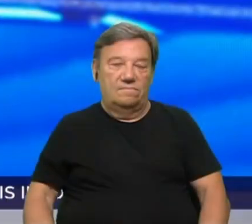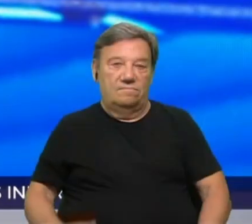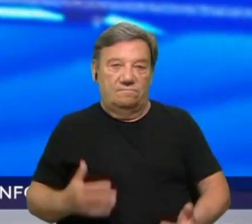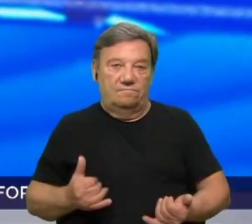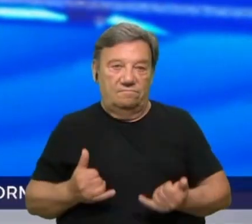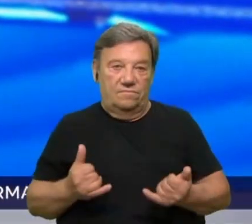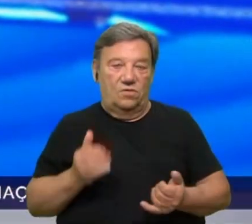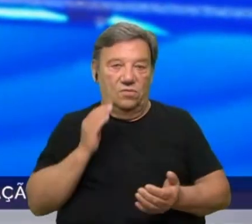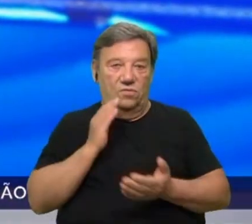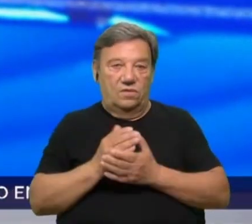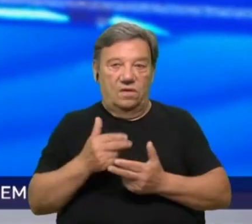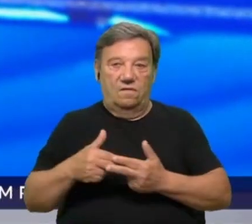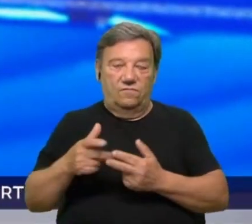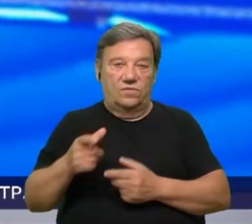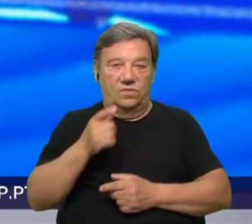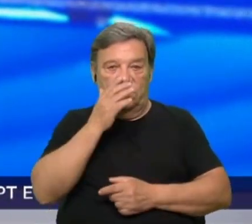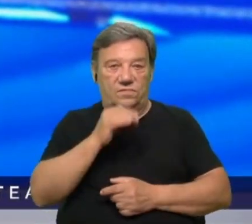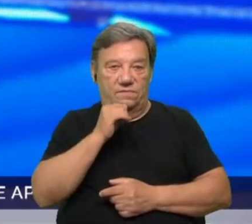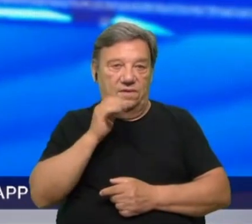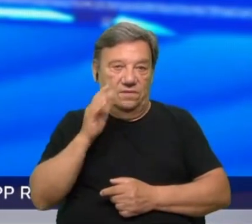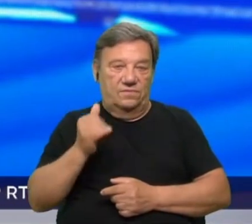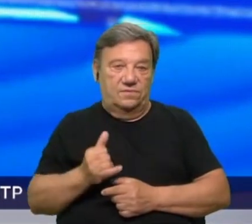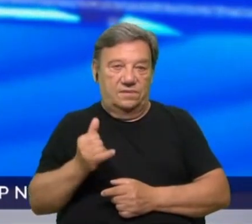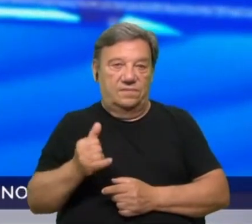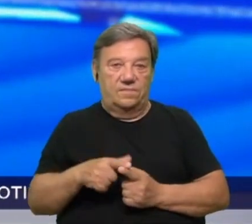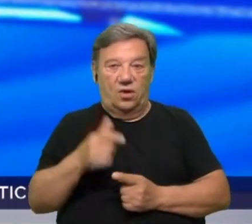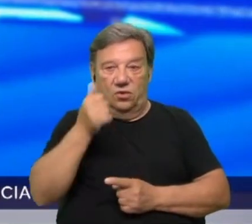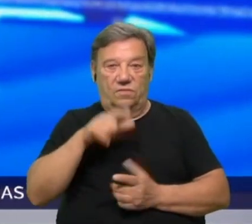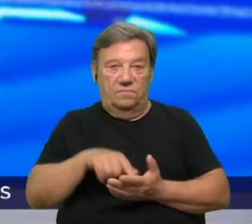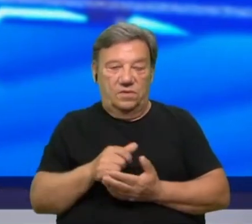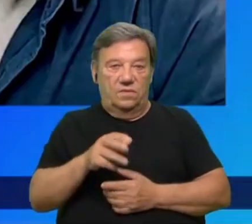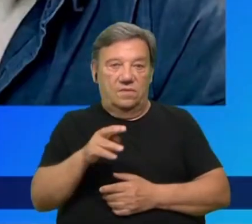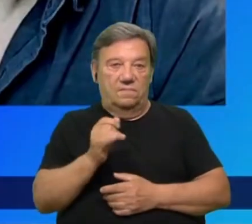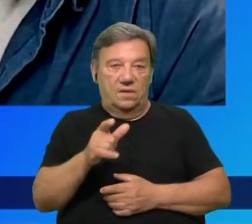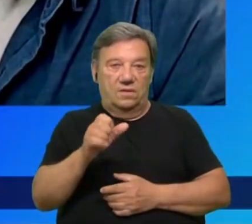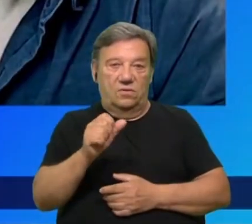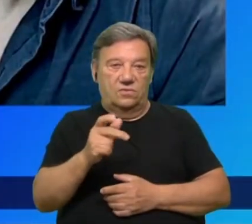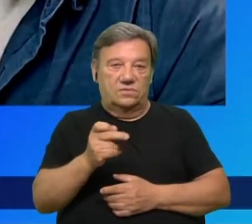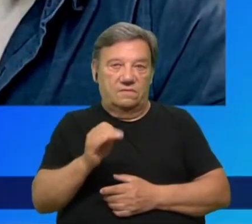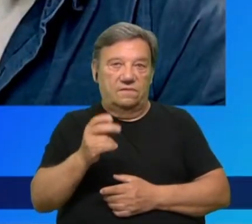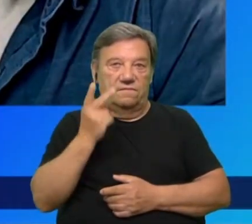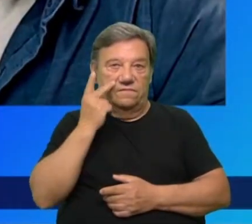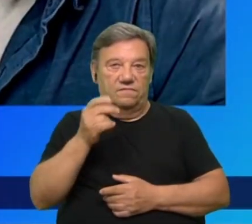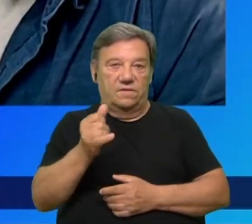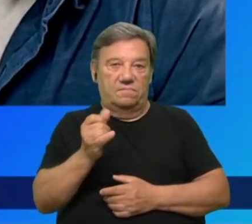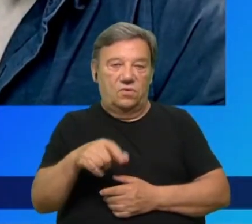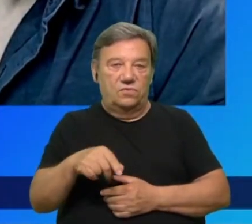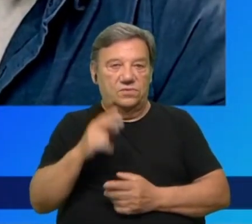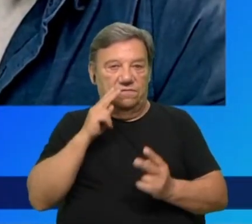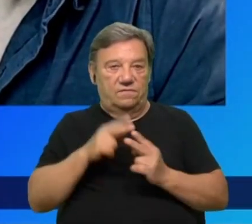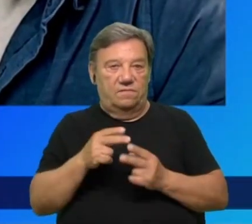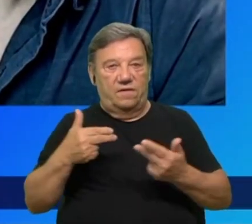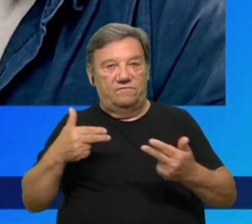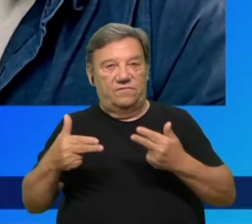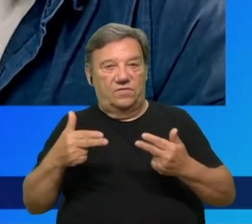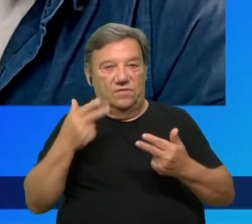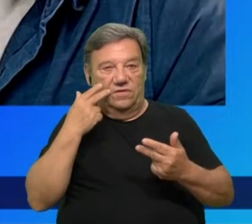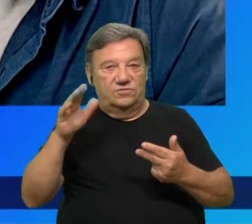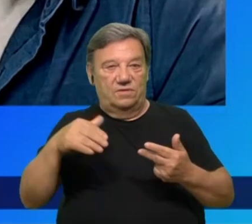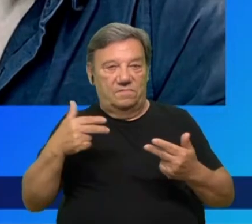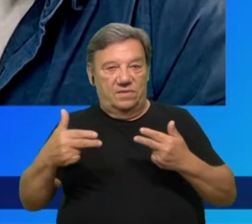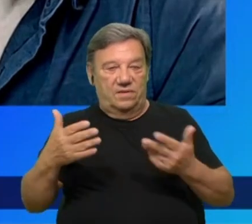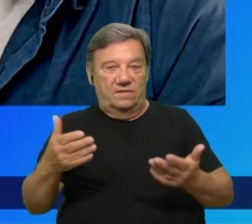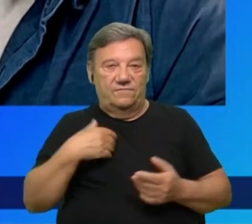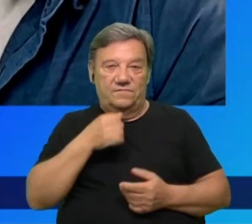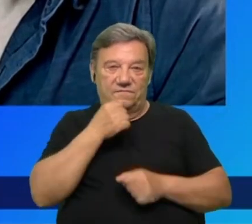E agora, a última fronteira, como costuma acontecer ao domingo com o Miguel Gonçalves. Viva, Miguel, hoje vemos-nos aqui por